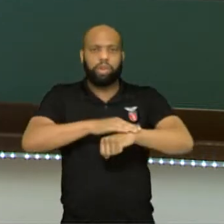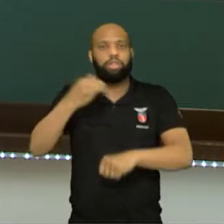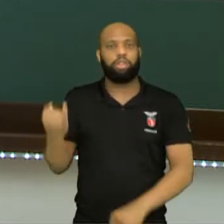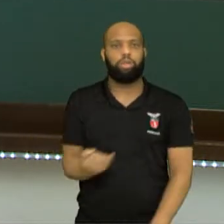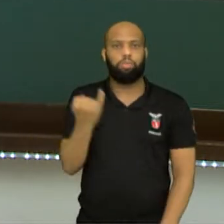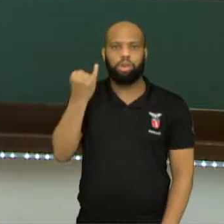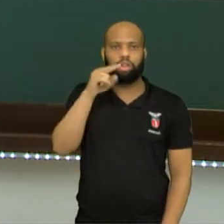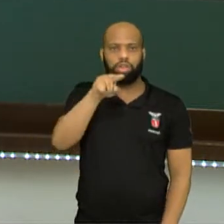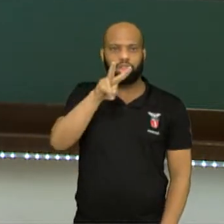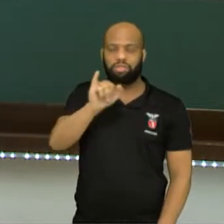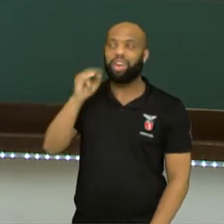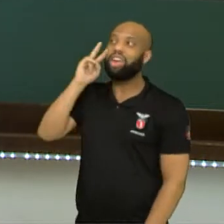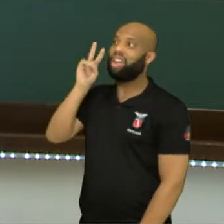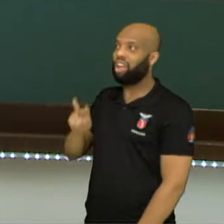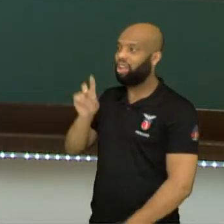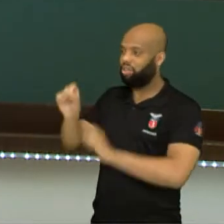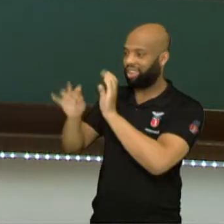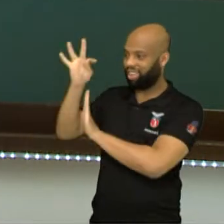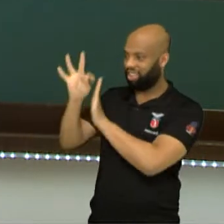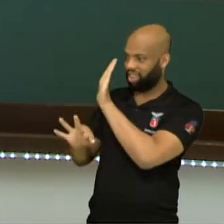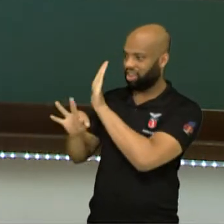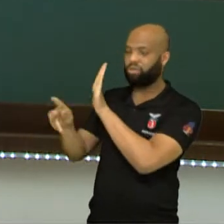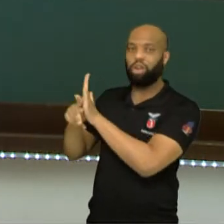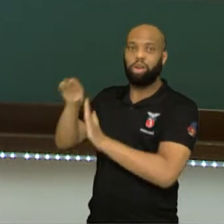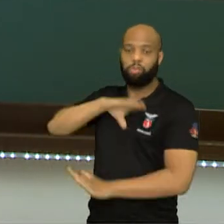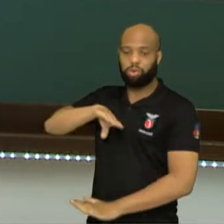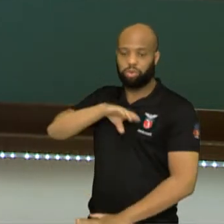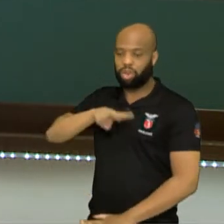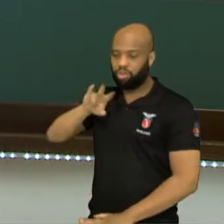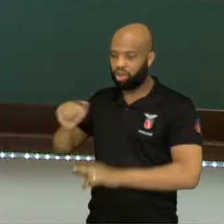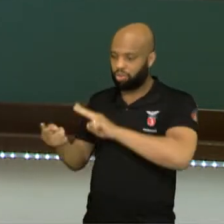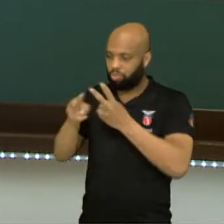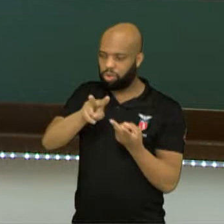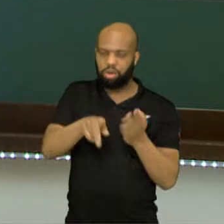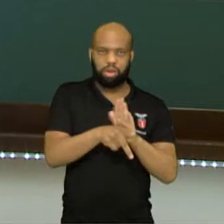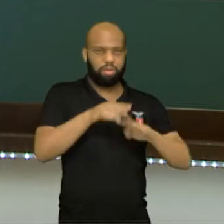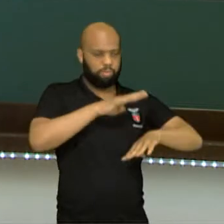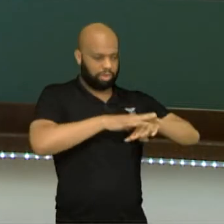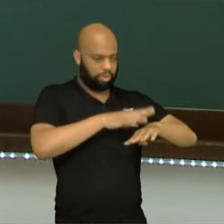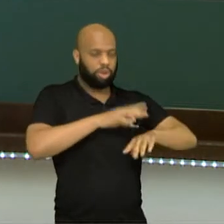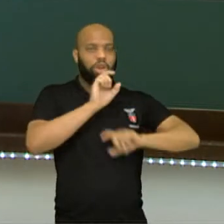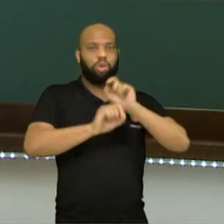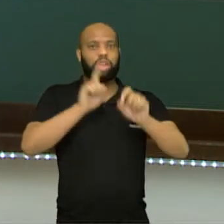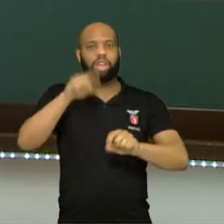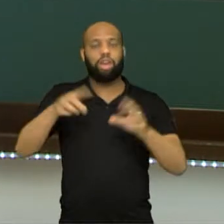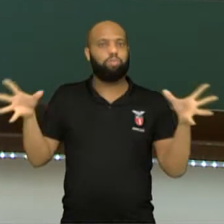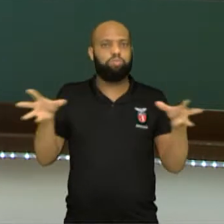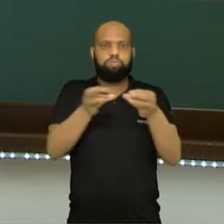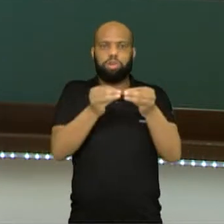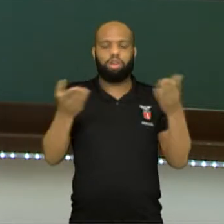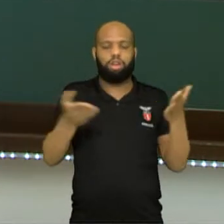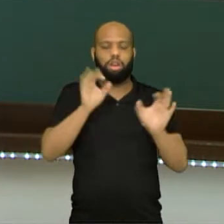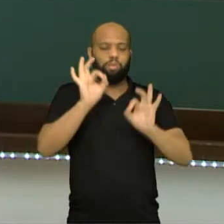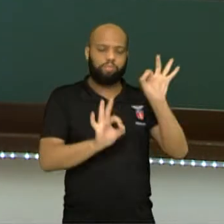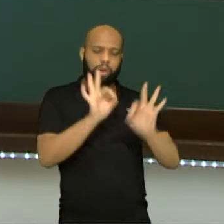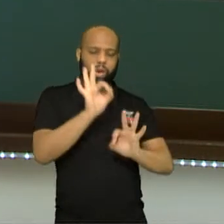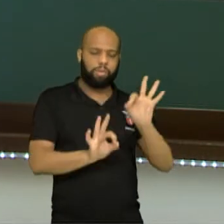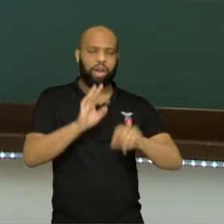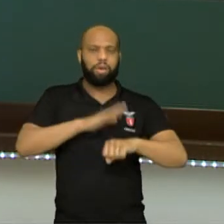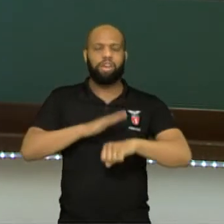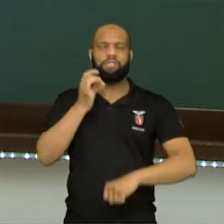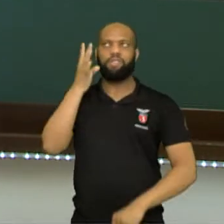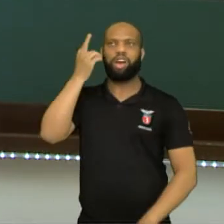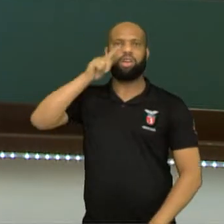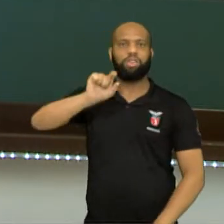fazer a leitura de um enunciado até chegar na sua resolução, tá? Então, é um resuminho, é um esqueminha. E eu vou querer que